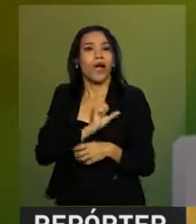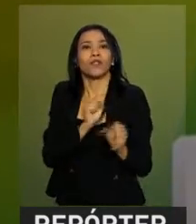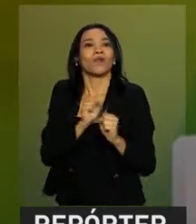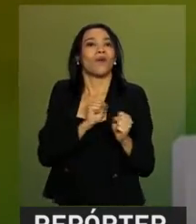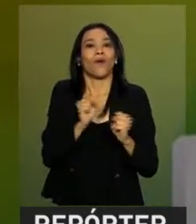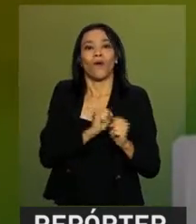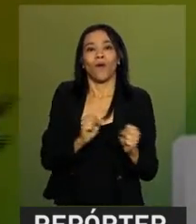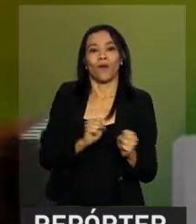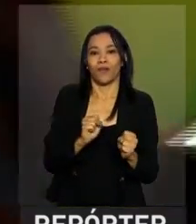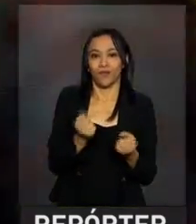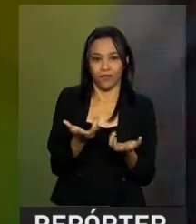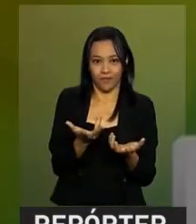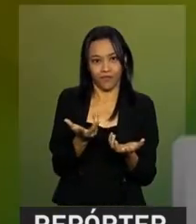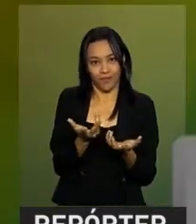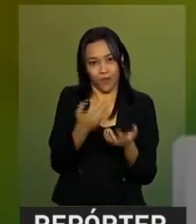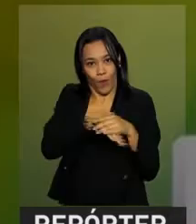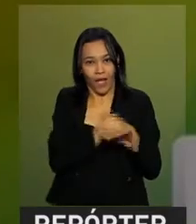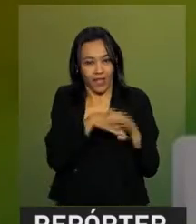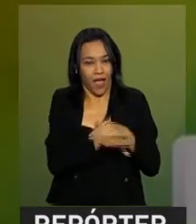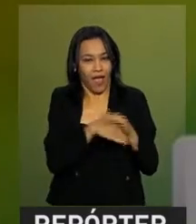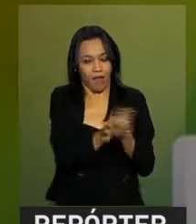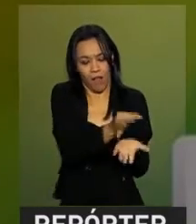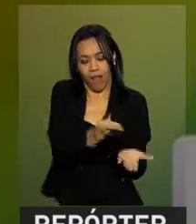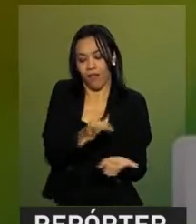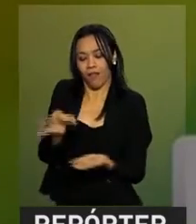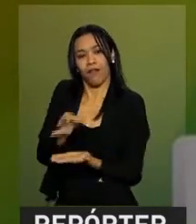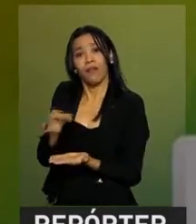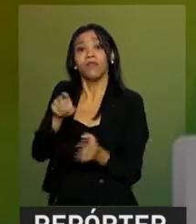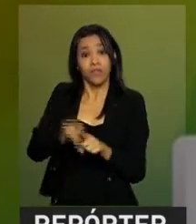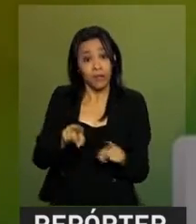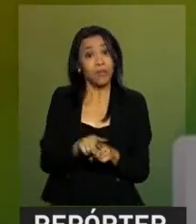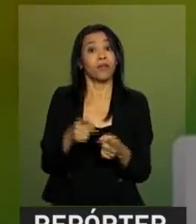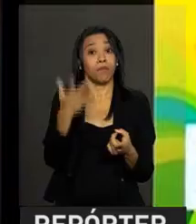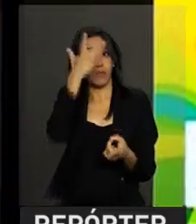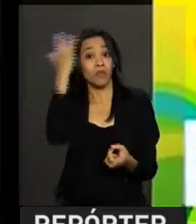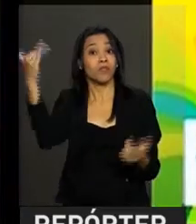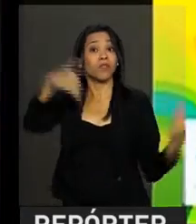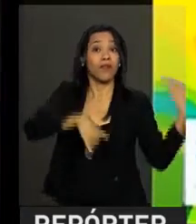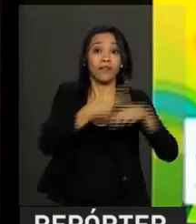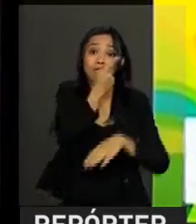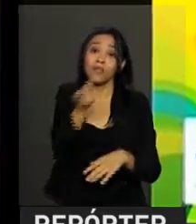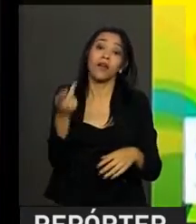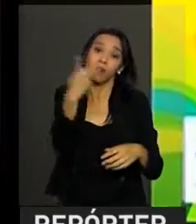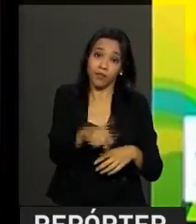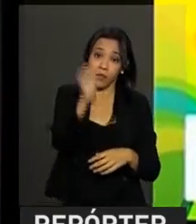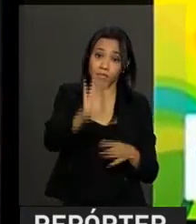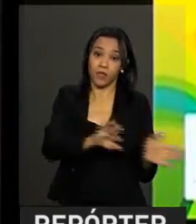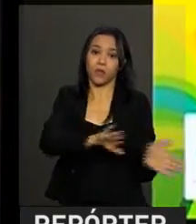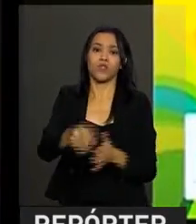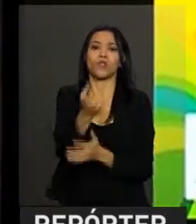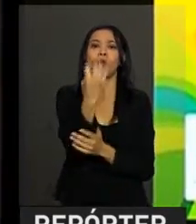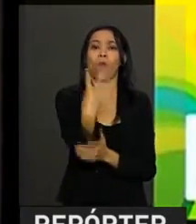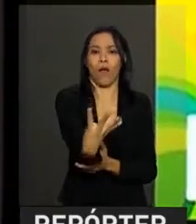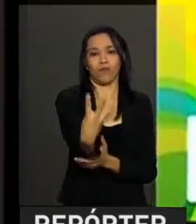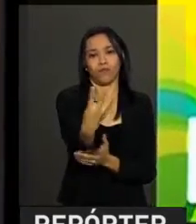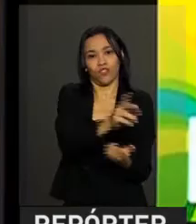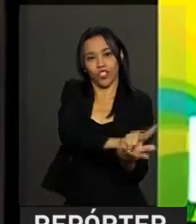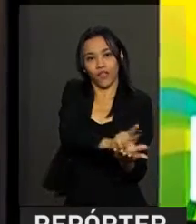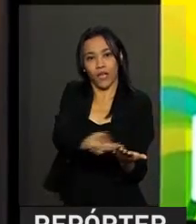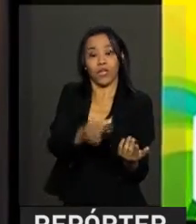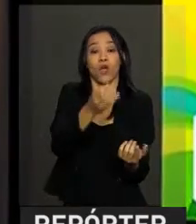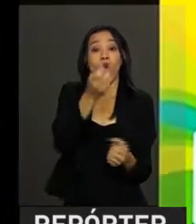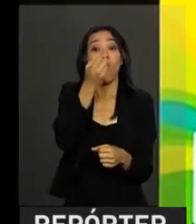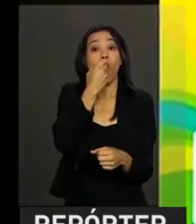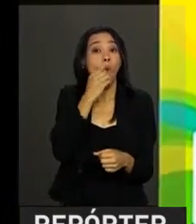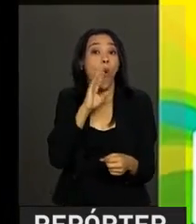também um suvenir para os nossos cidadãos e para nossos visitantes são quatro materiais diferentes ouro